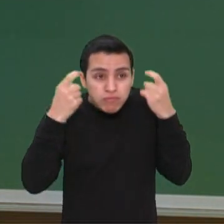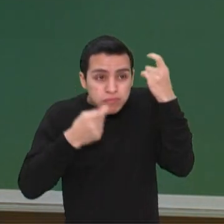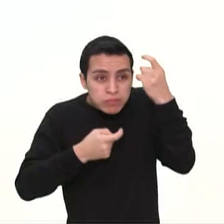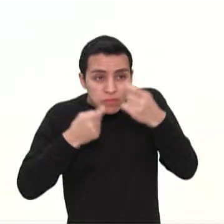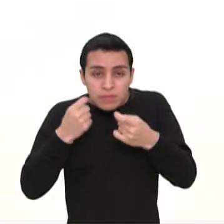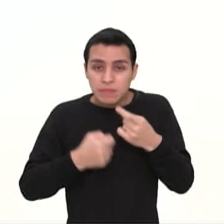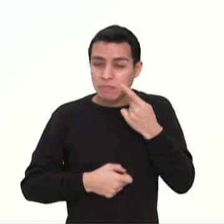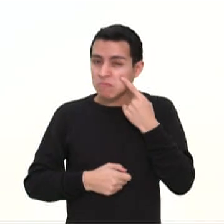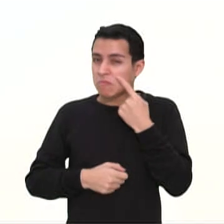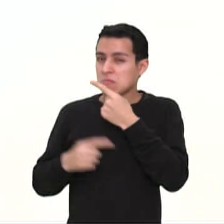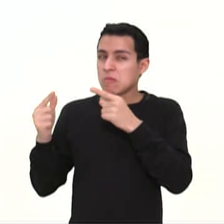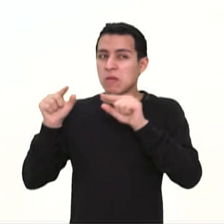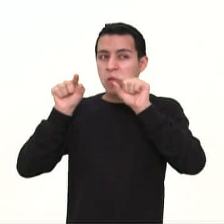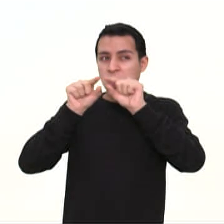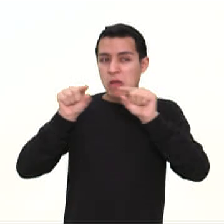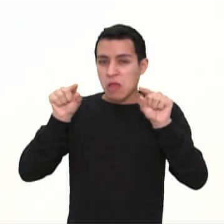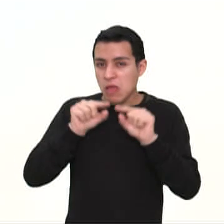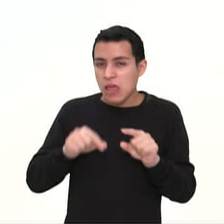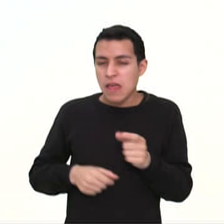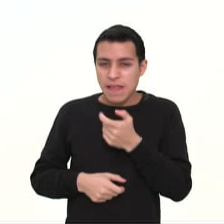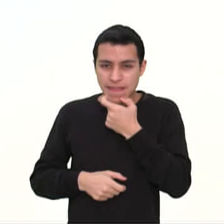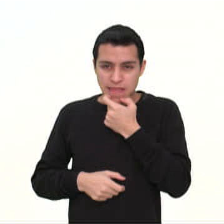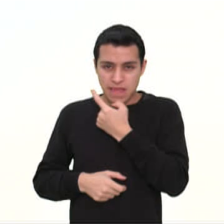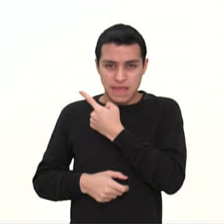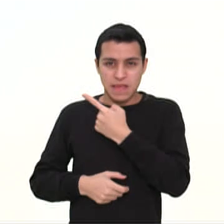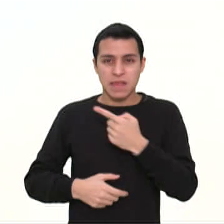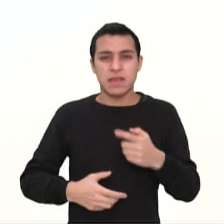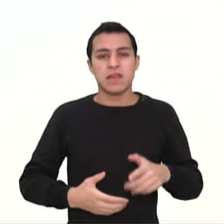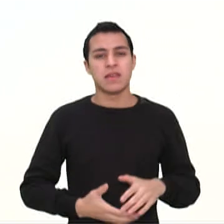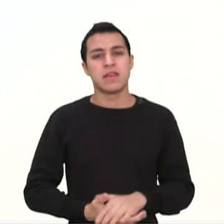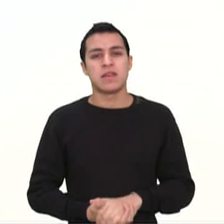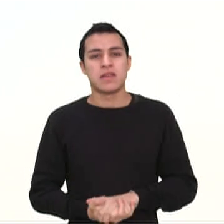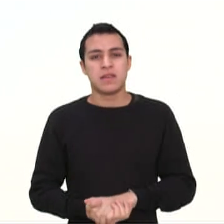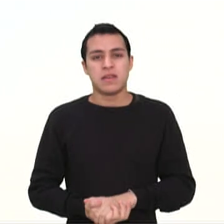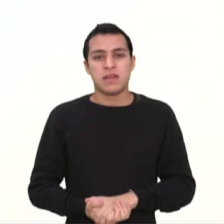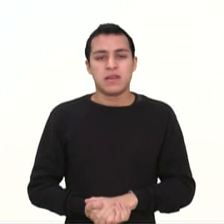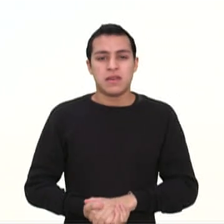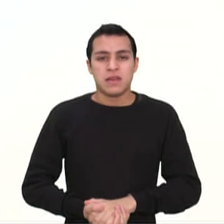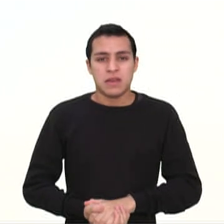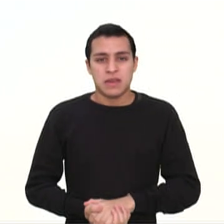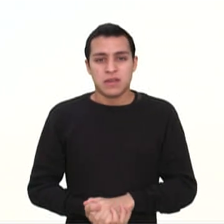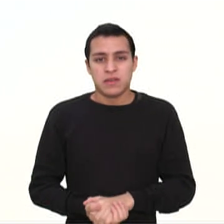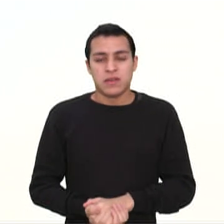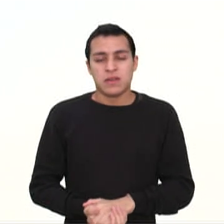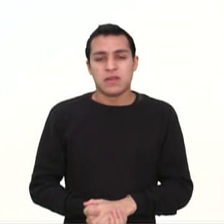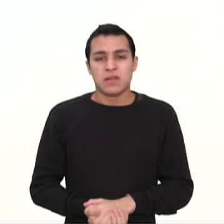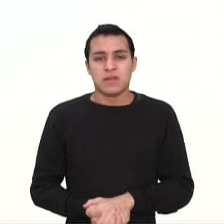Where's John's sandwich? It's under Garfield.